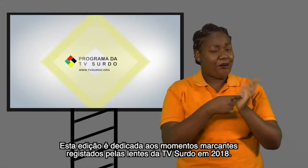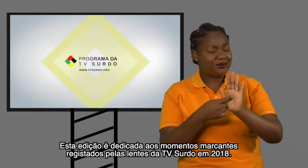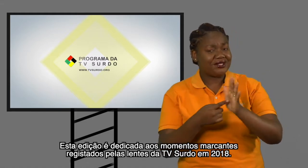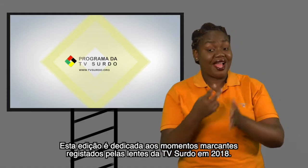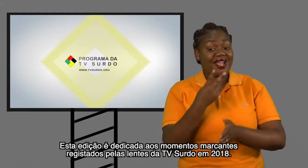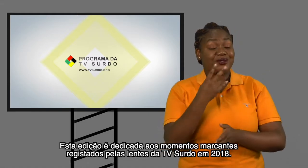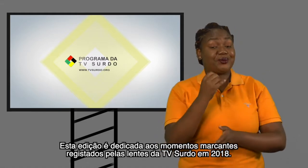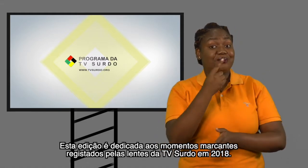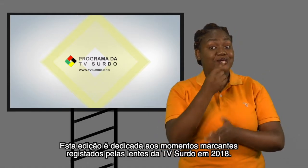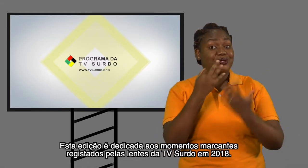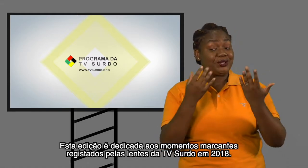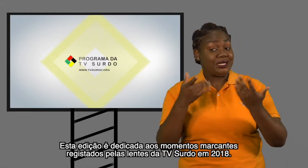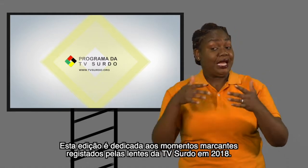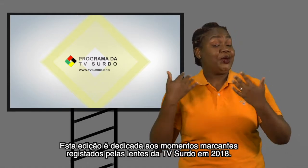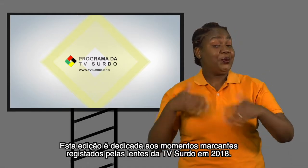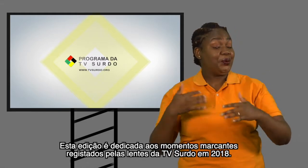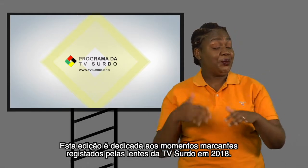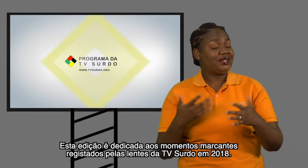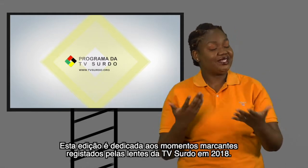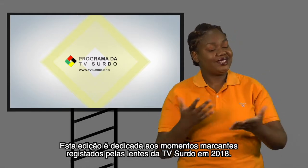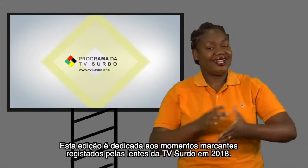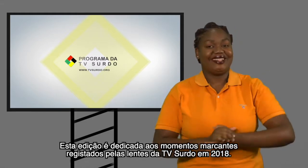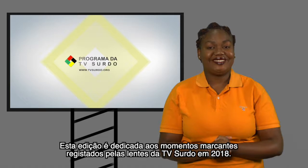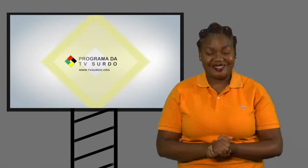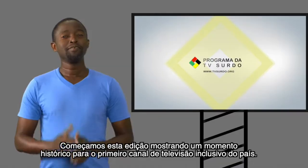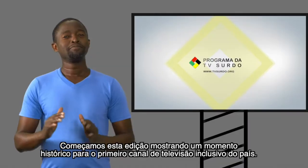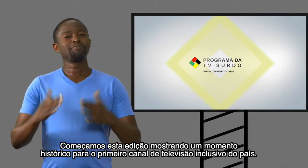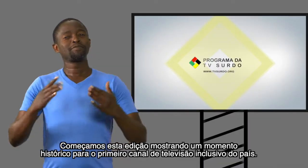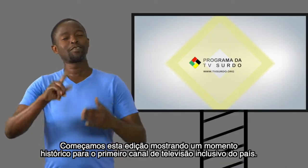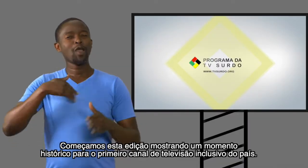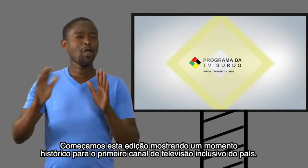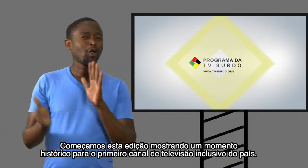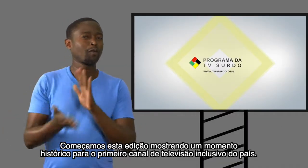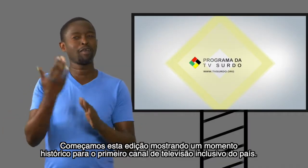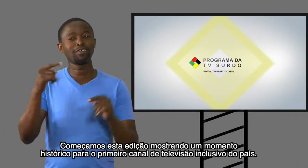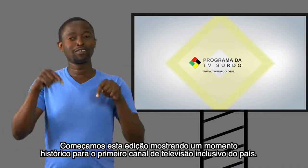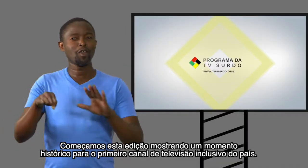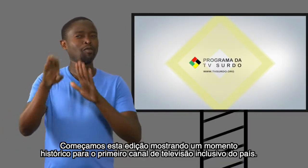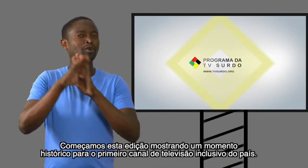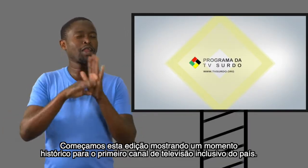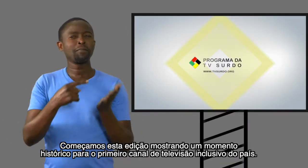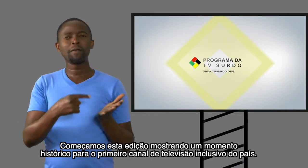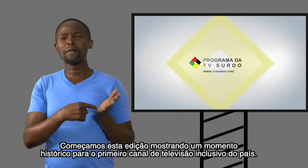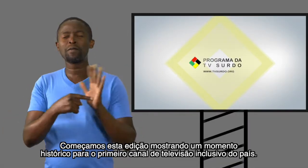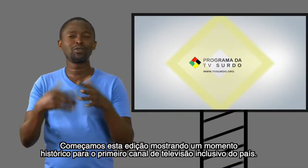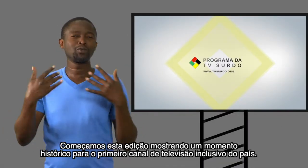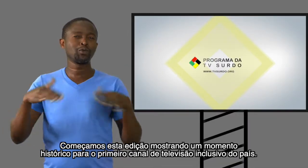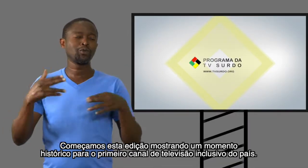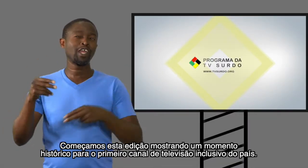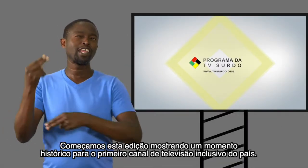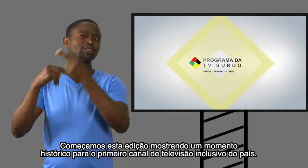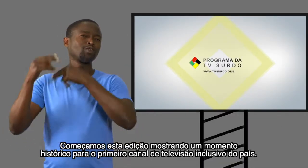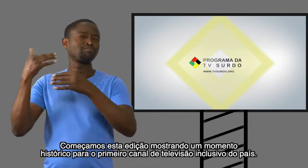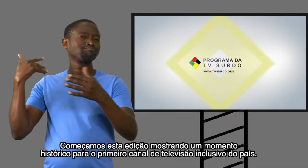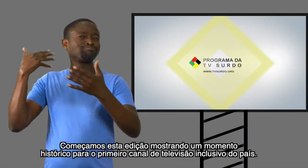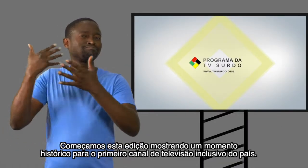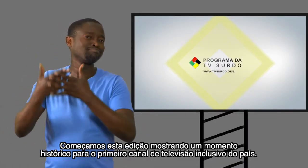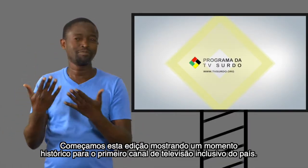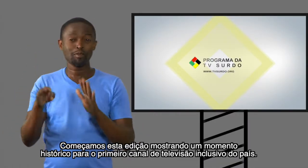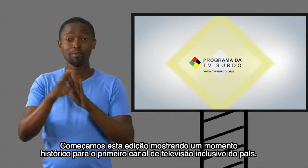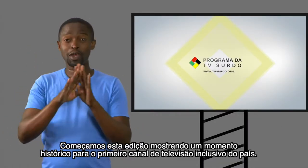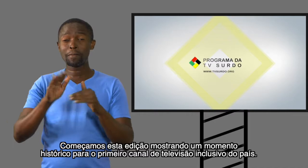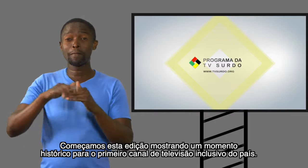pelas lentes da tv surdo em 2018 começamos esta edição mostrando um momento histórico para